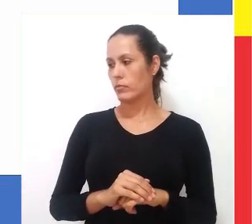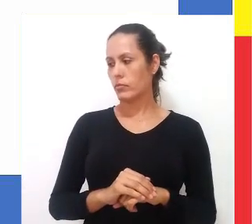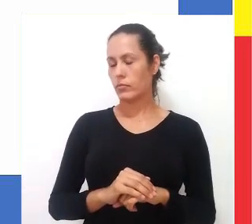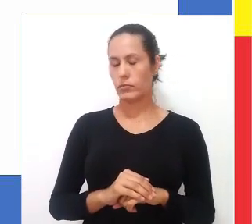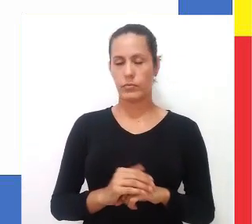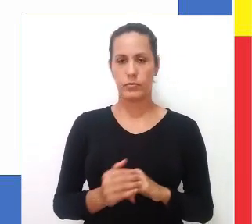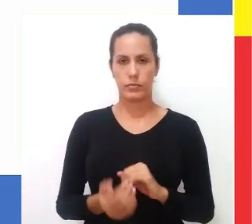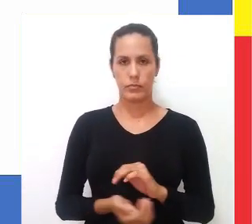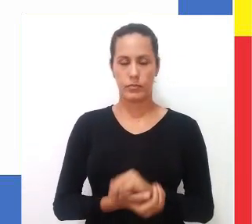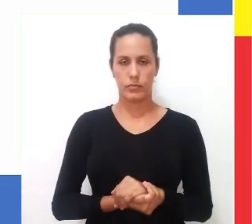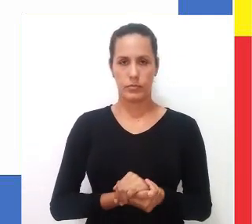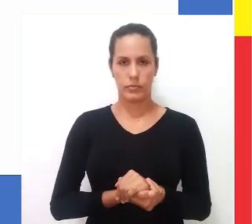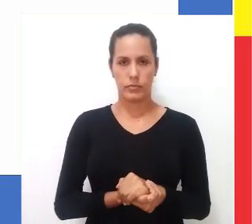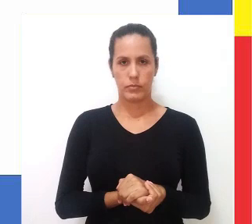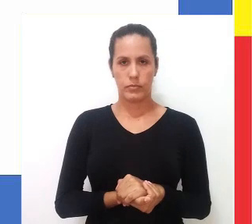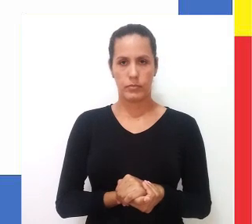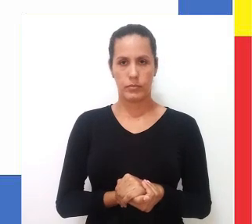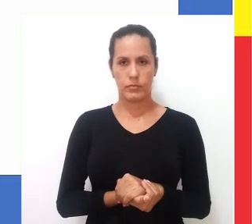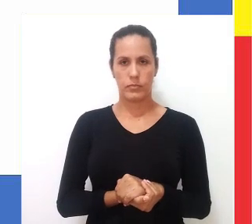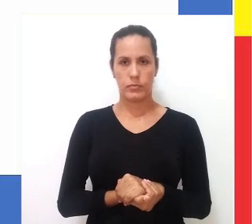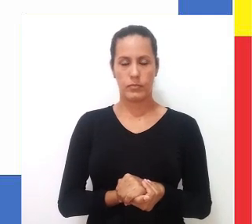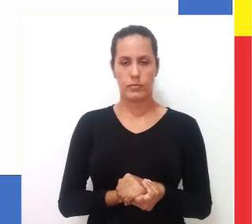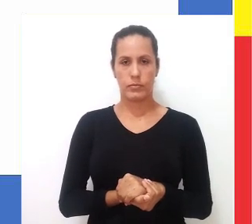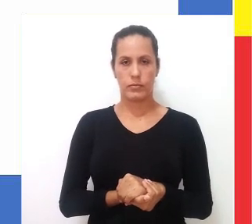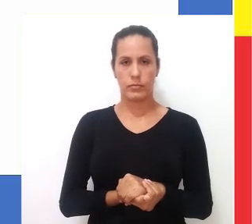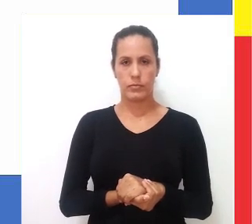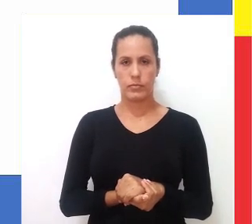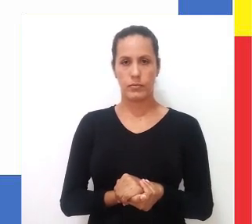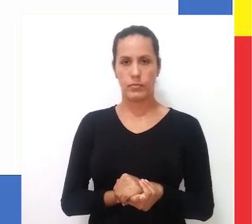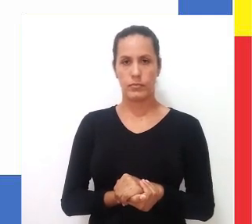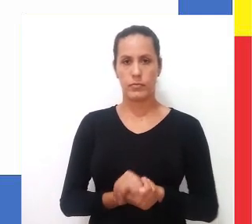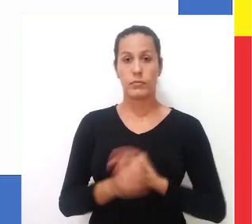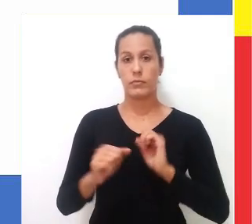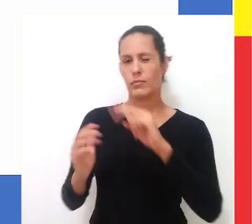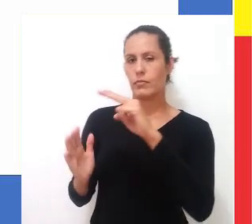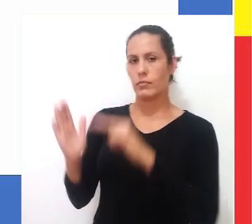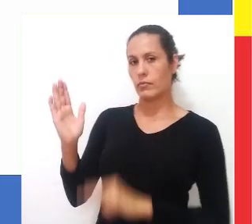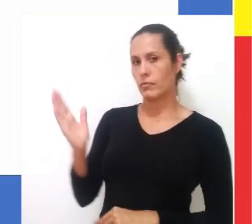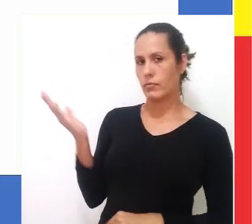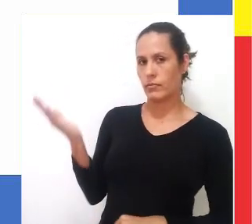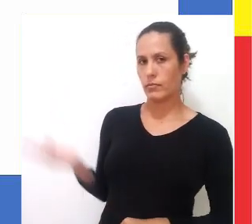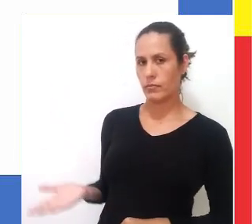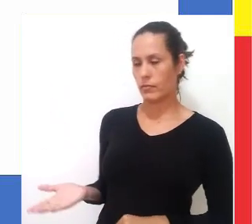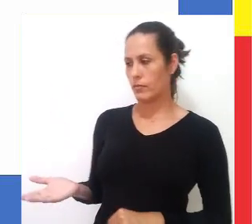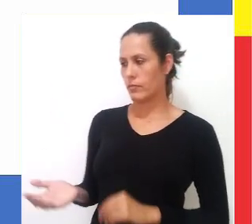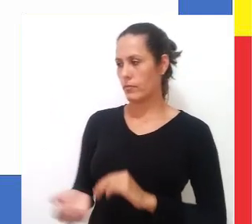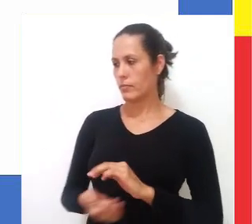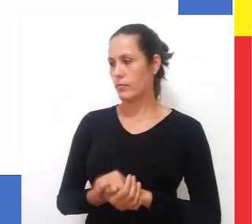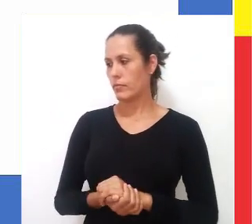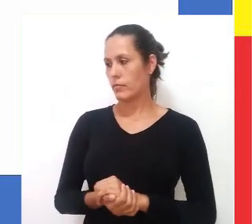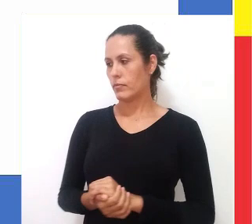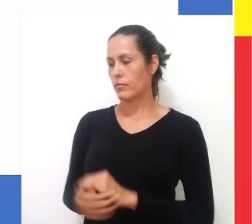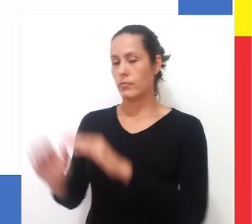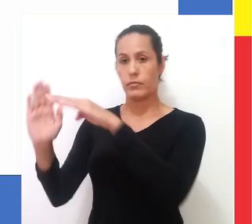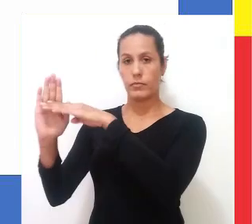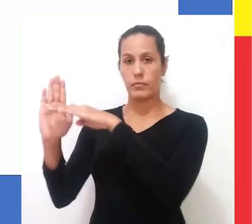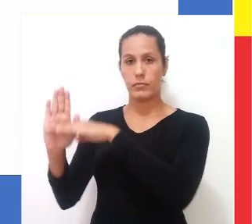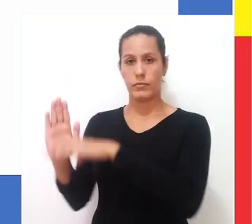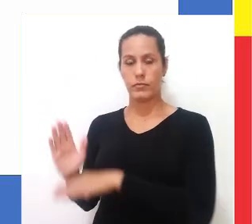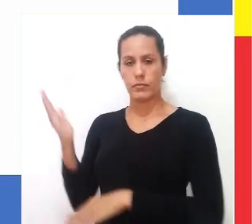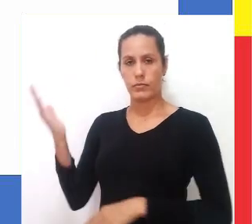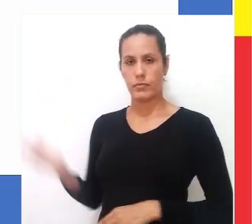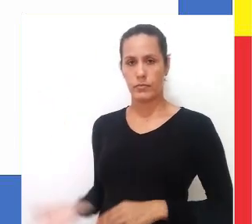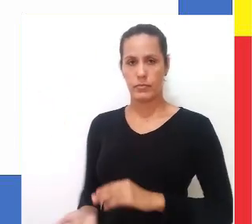loss solution, increase energy levels, reduce horse carry costs, better health